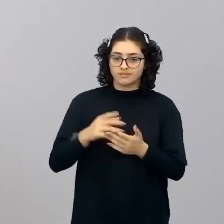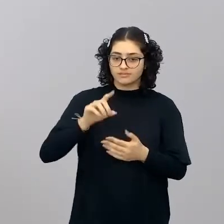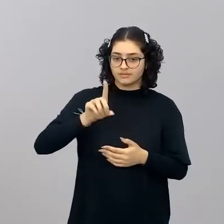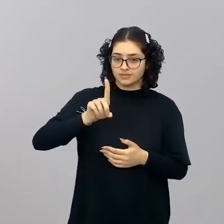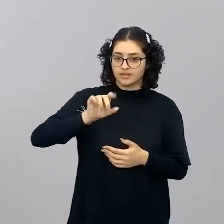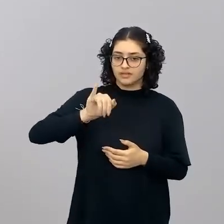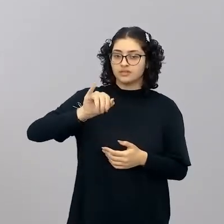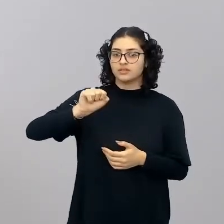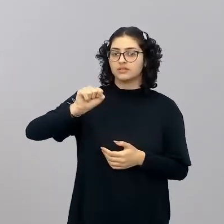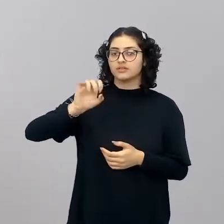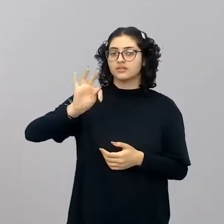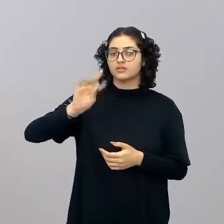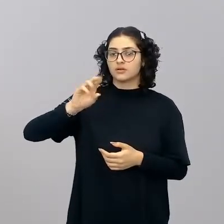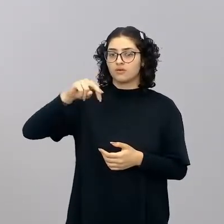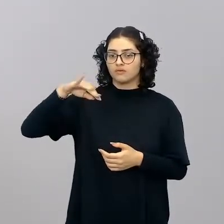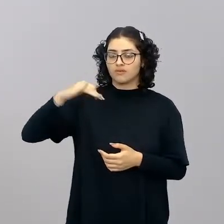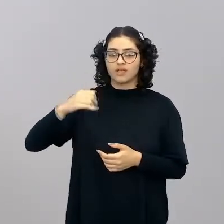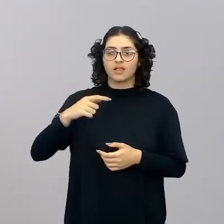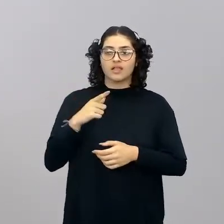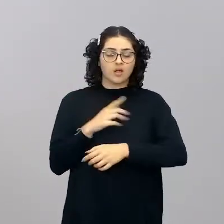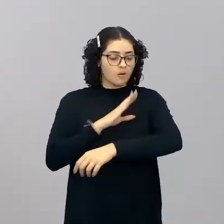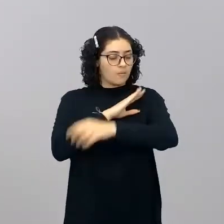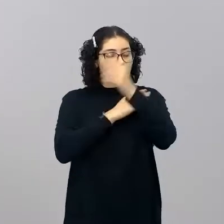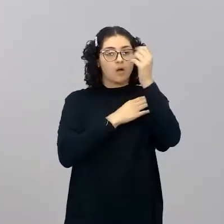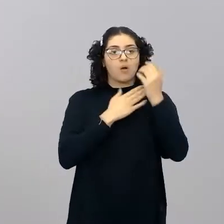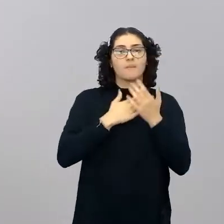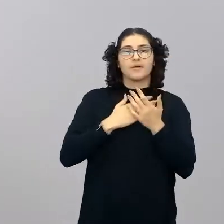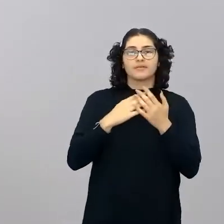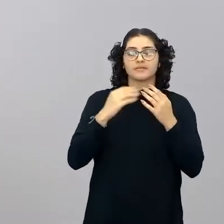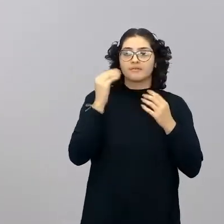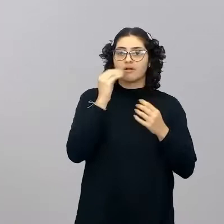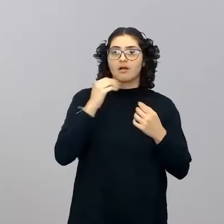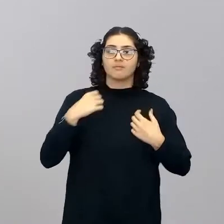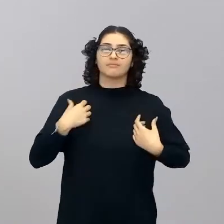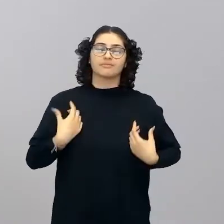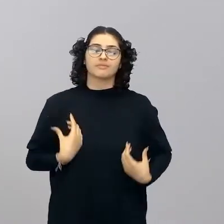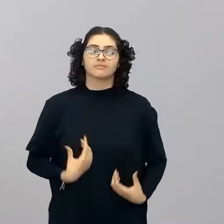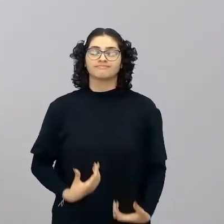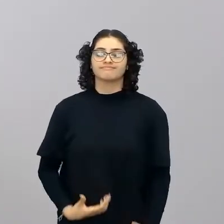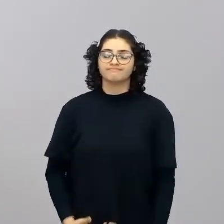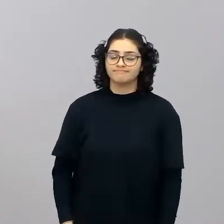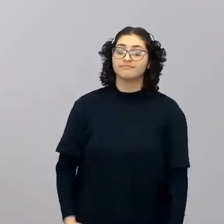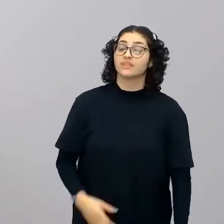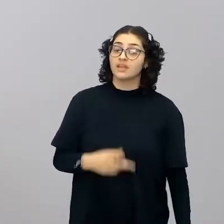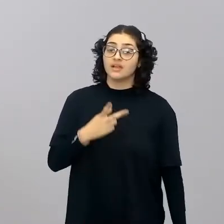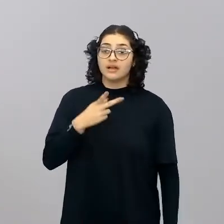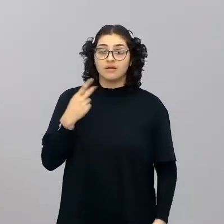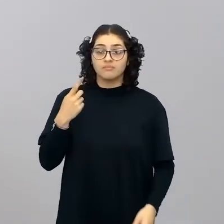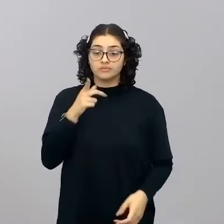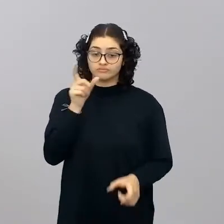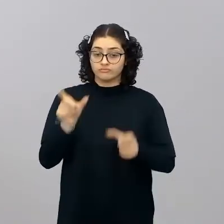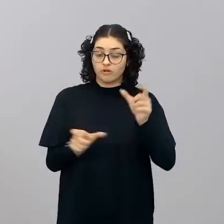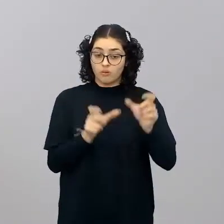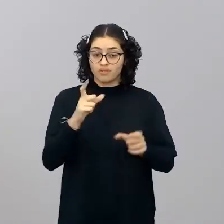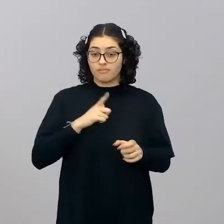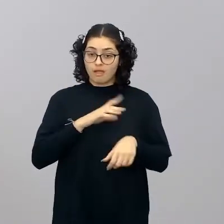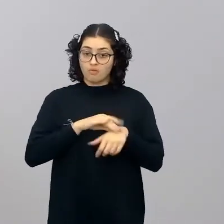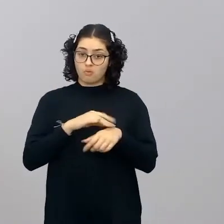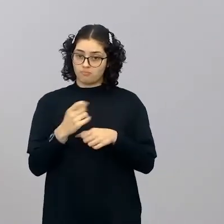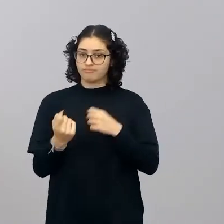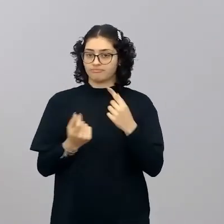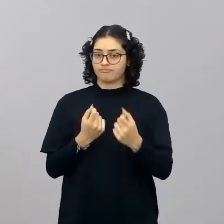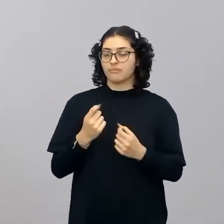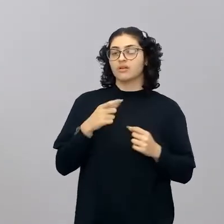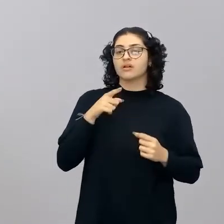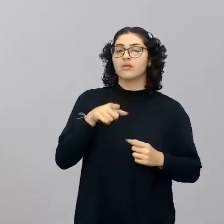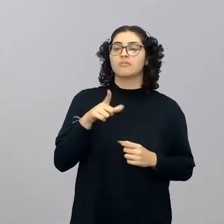os músculos não são mais estáveis. E aí, os indivíduos que apresentam esse tipo de doença, eles